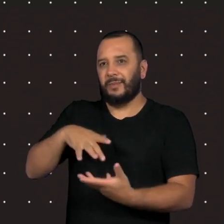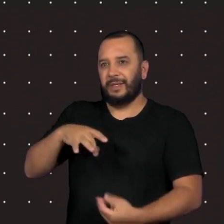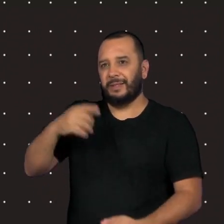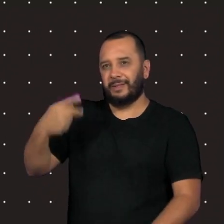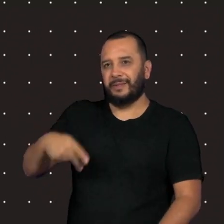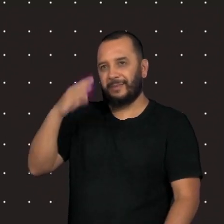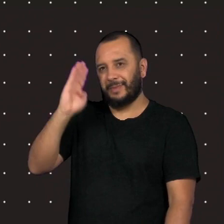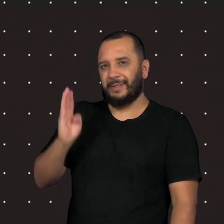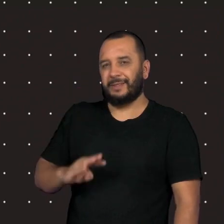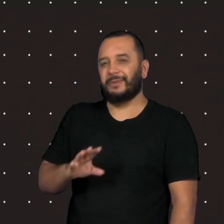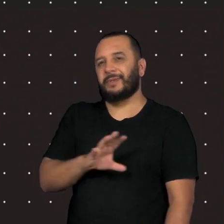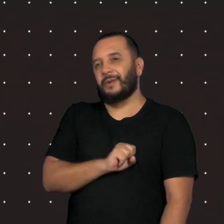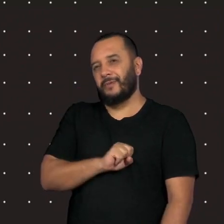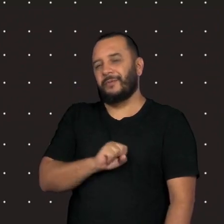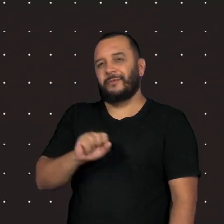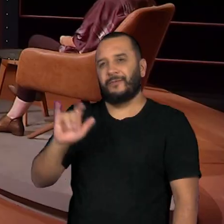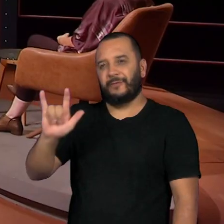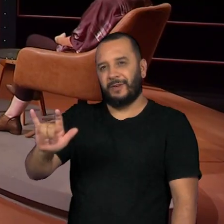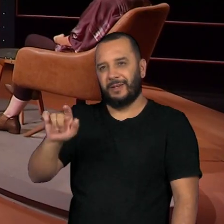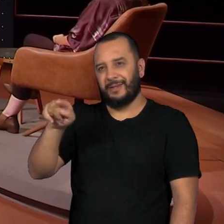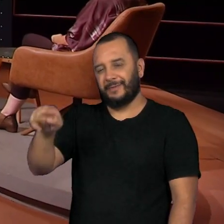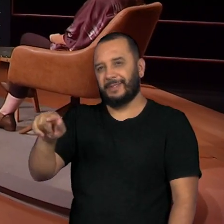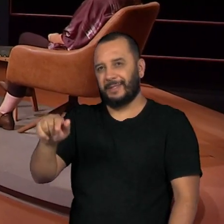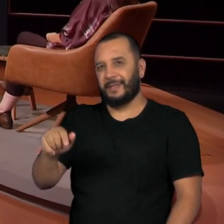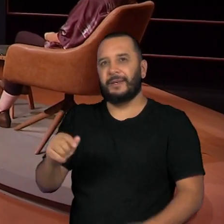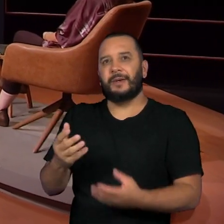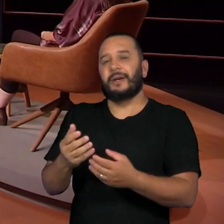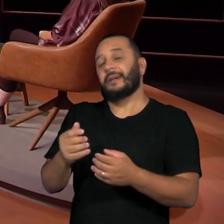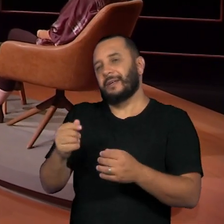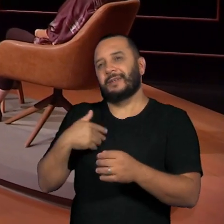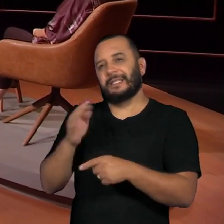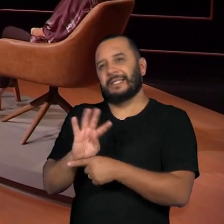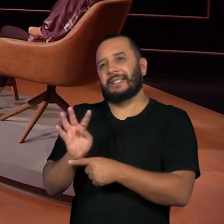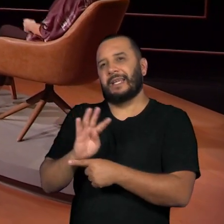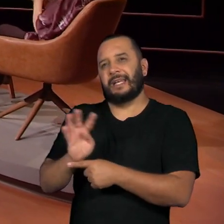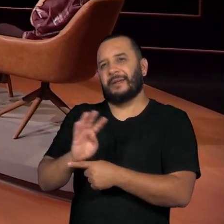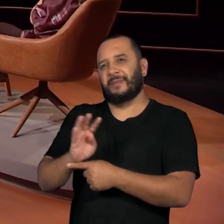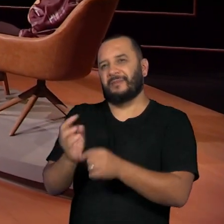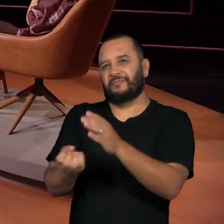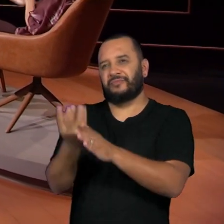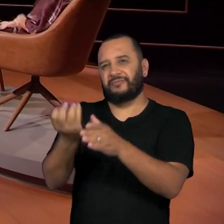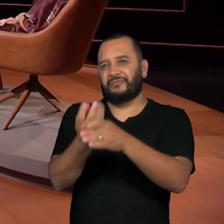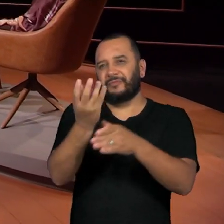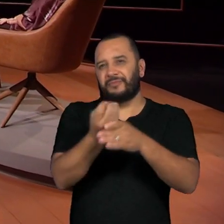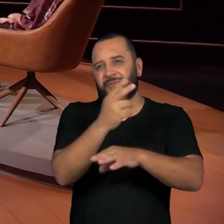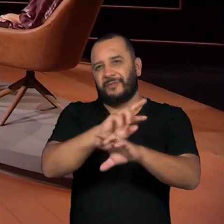país. Então, fã, muitos anos de vida e muito cinema para você. Até já já.